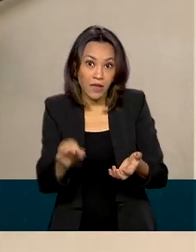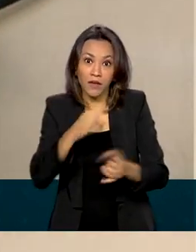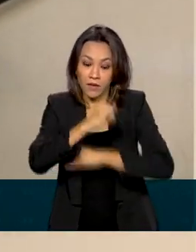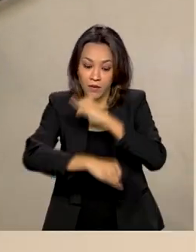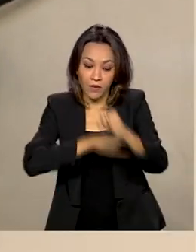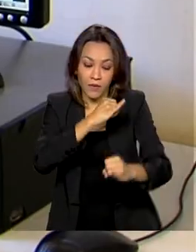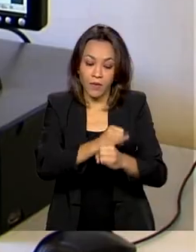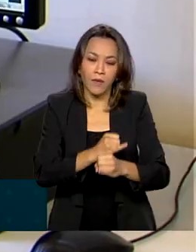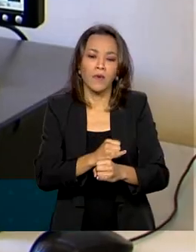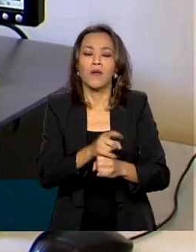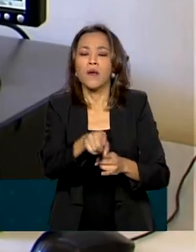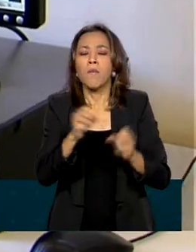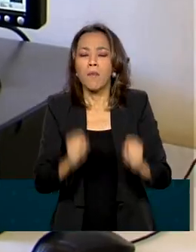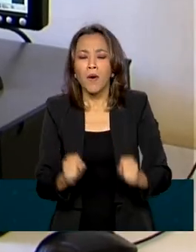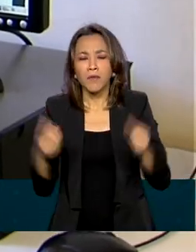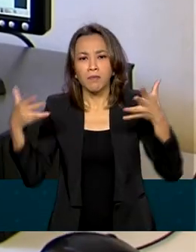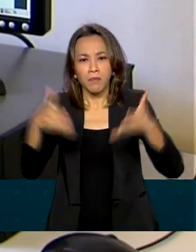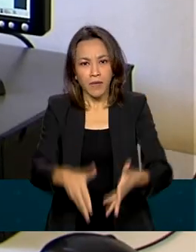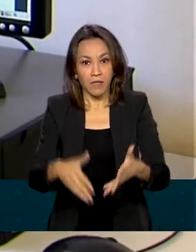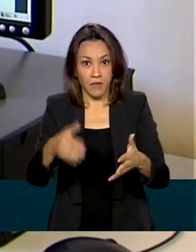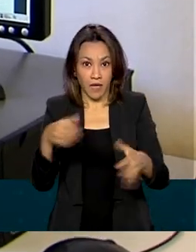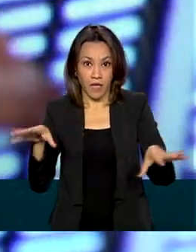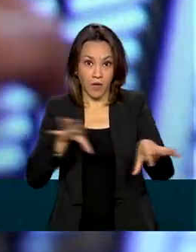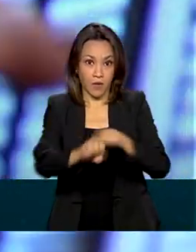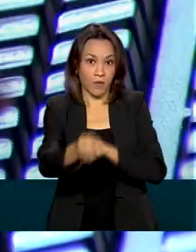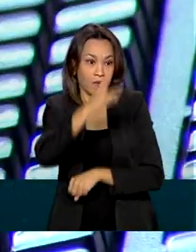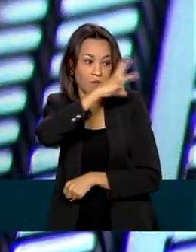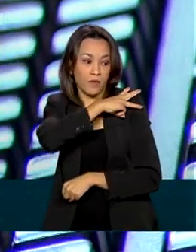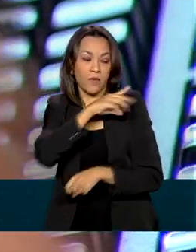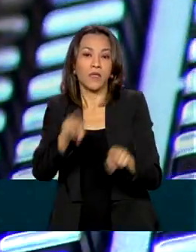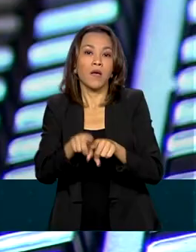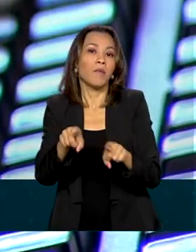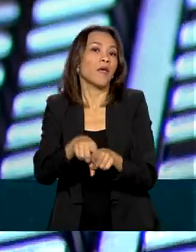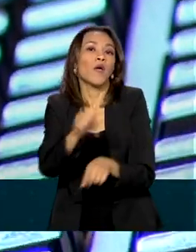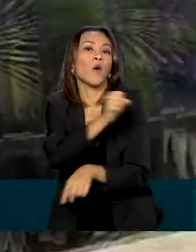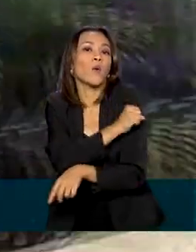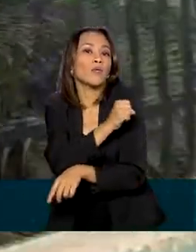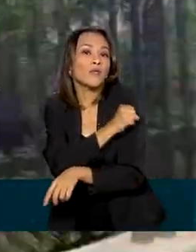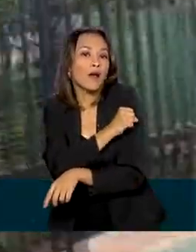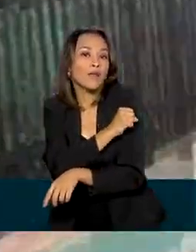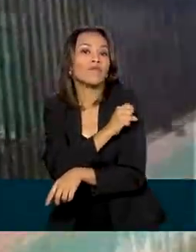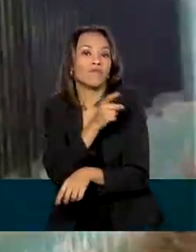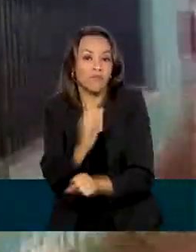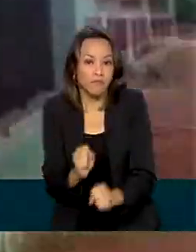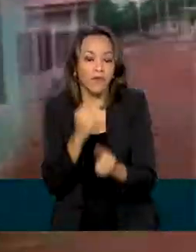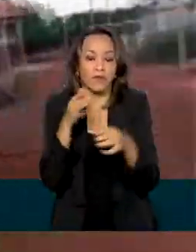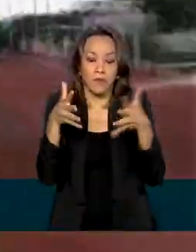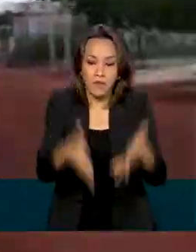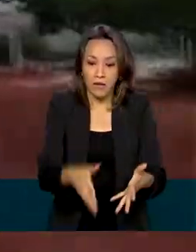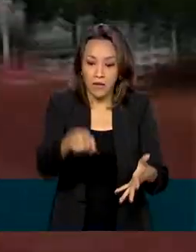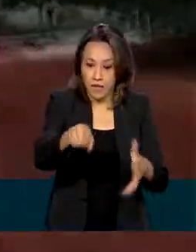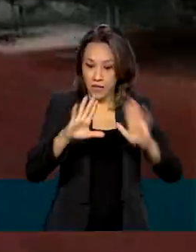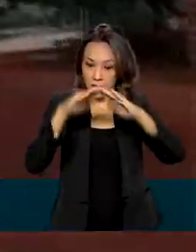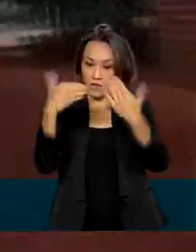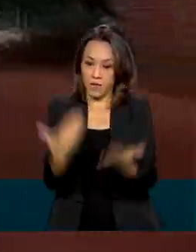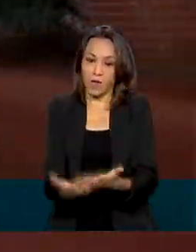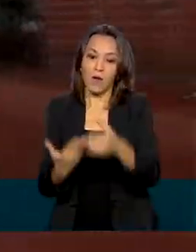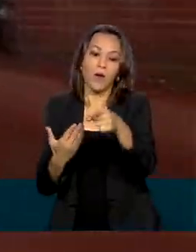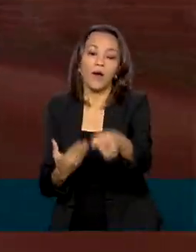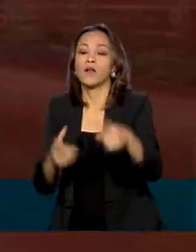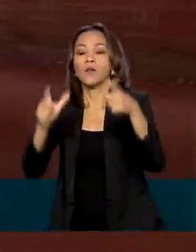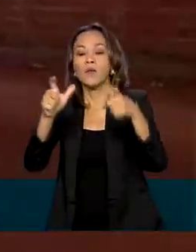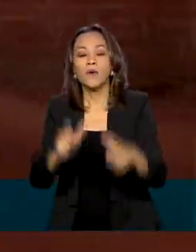participar estudantes do ensino médio e do oitavo e nono ano do fundamental. Nesta escola da zona rural de